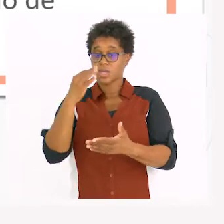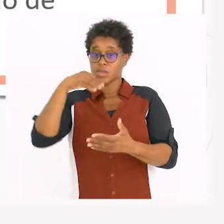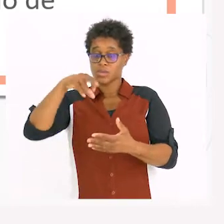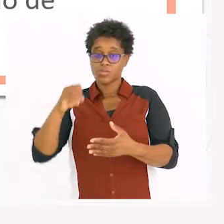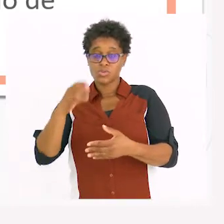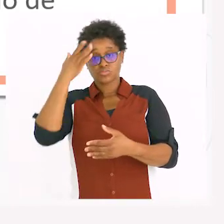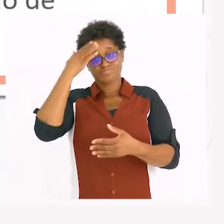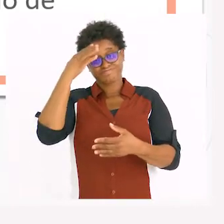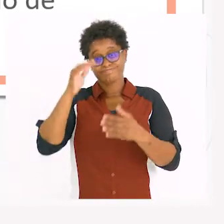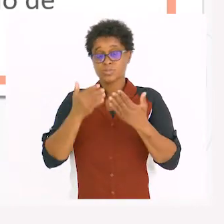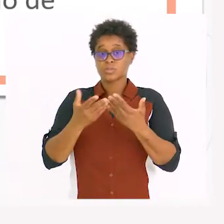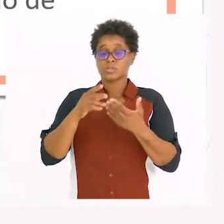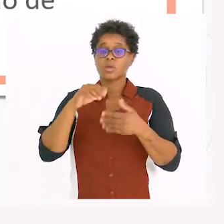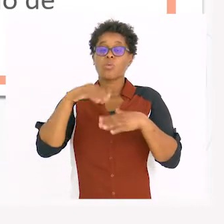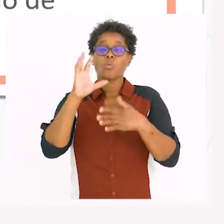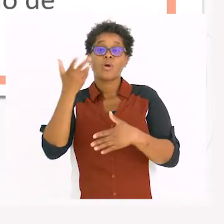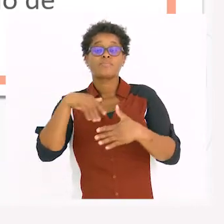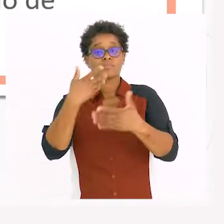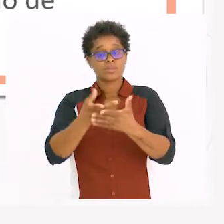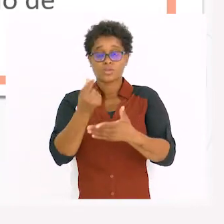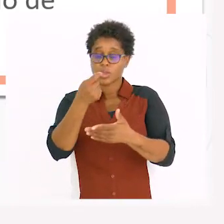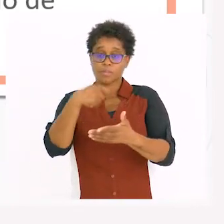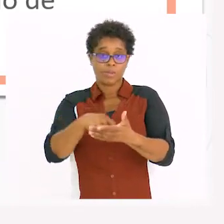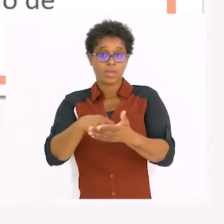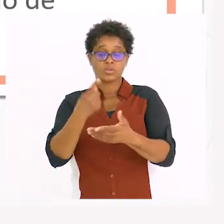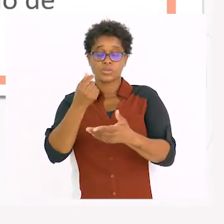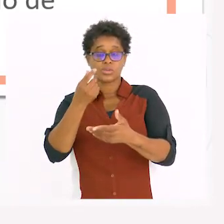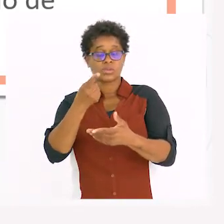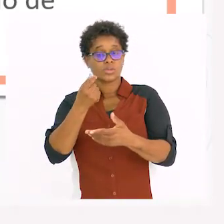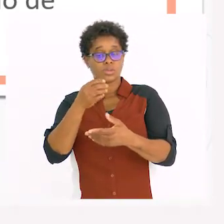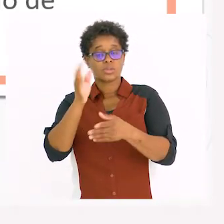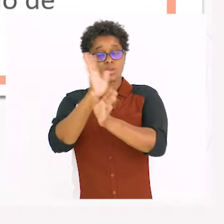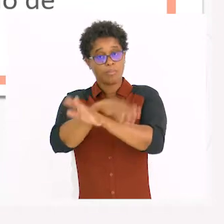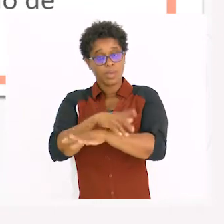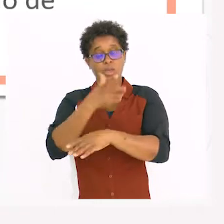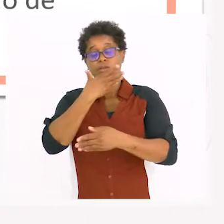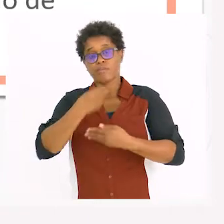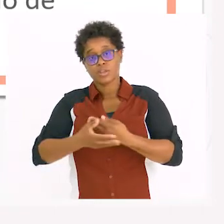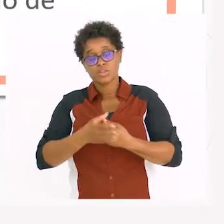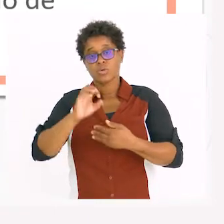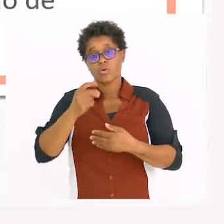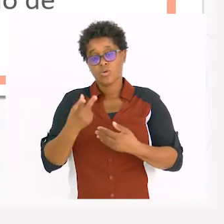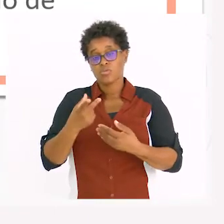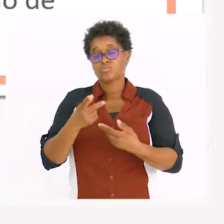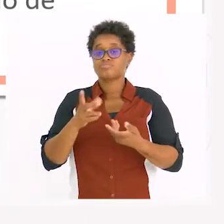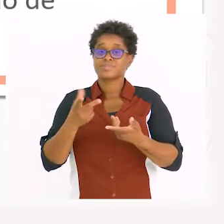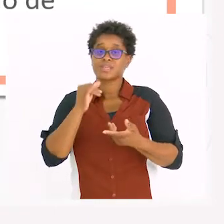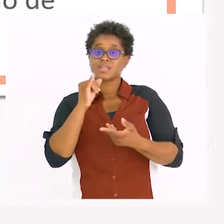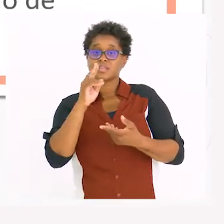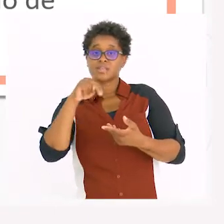progressivas, quando atribui subsídios de desemprego, de velhice ou de invalidez.